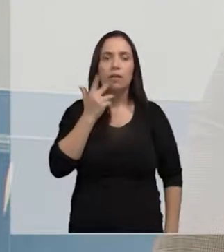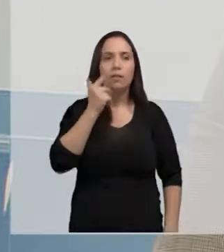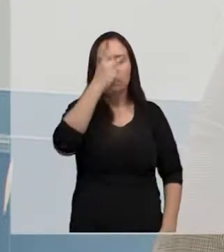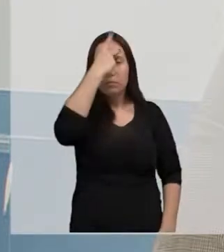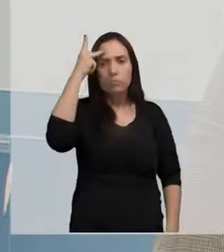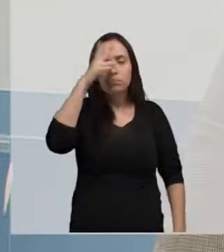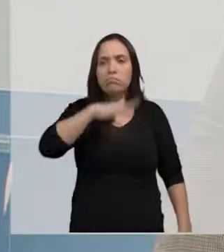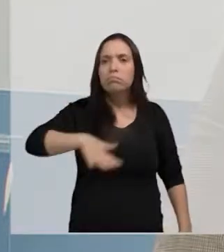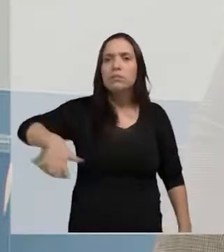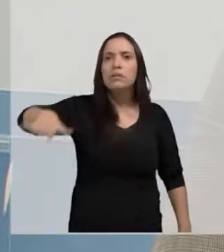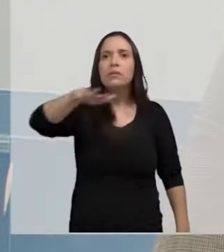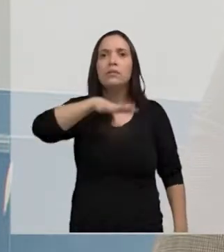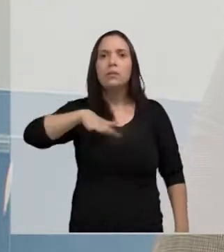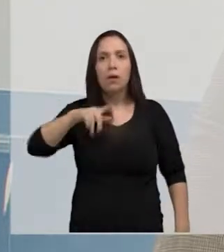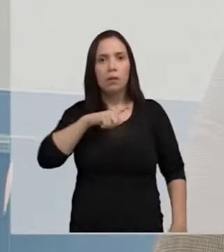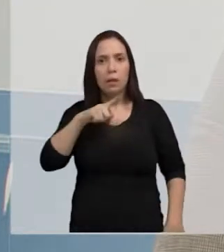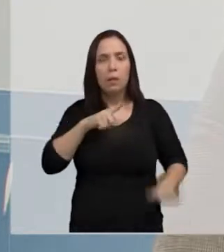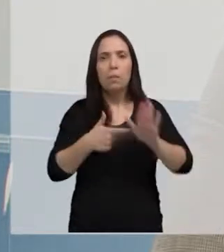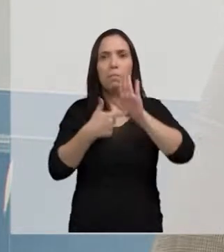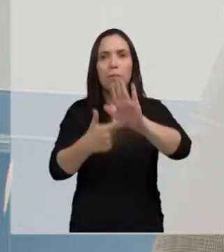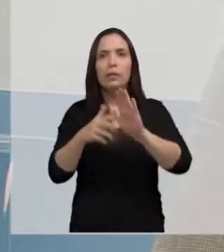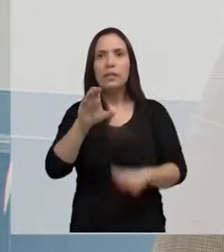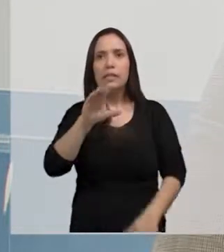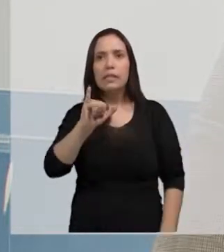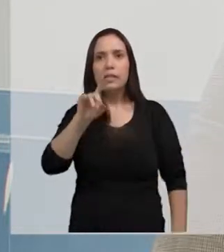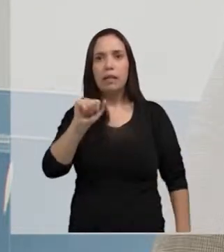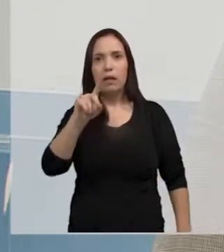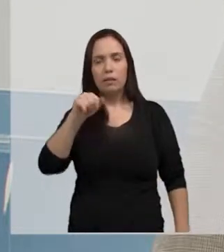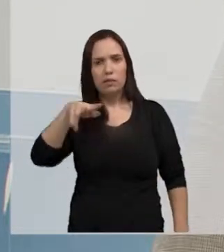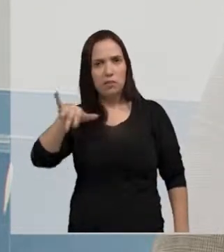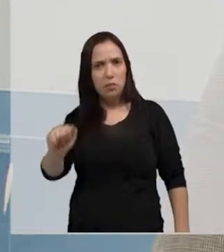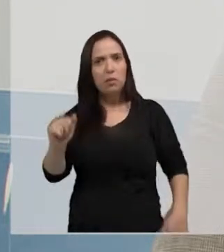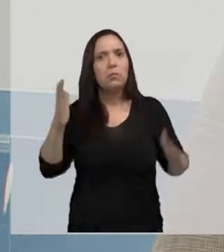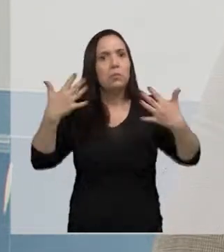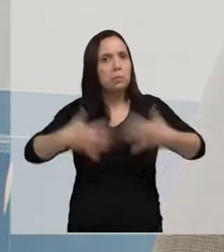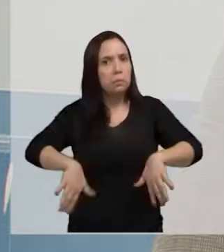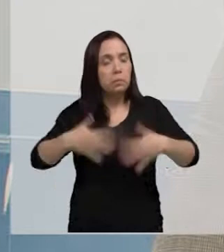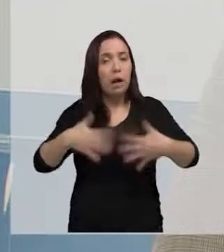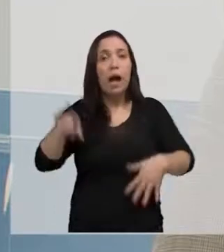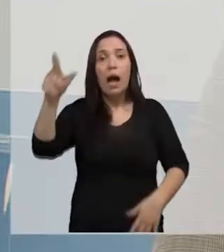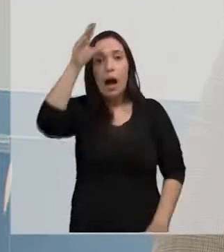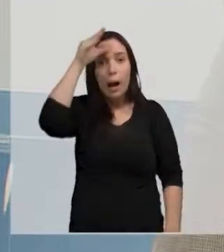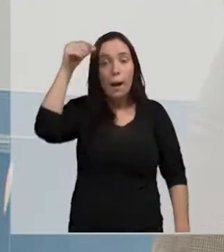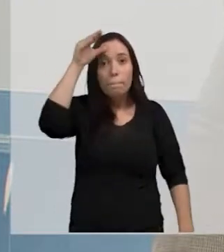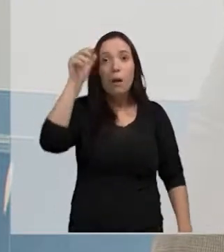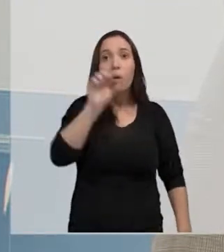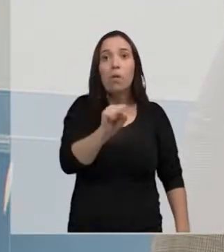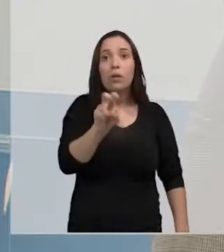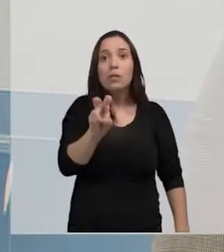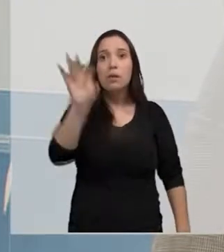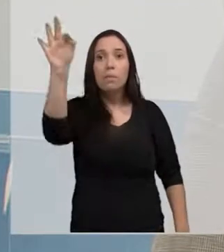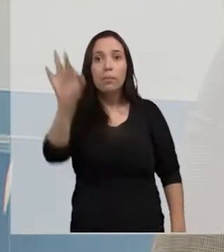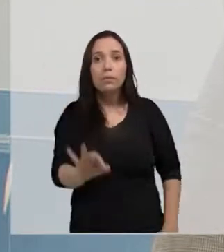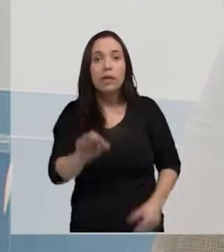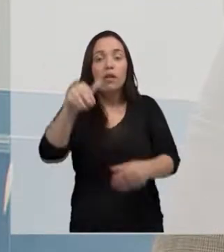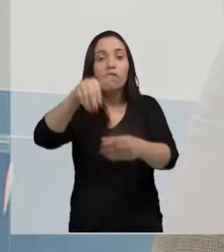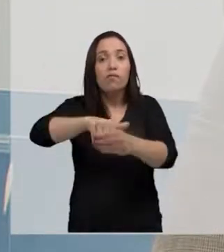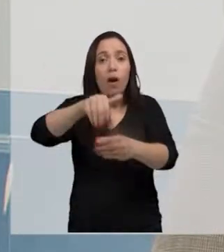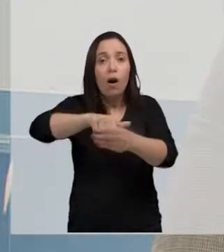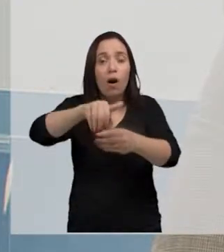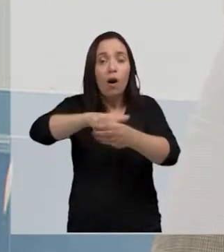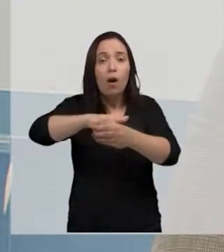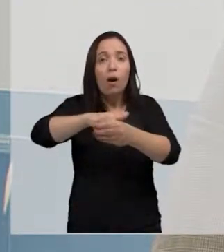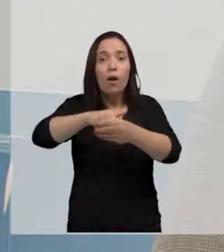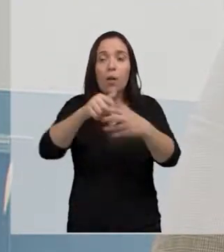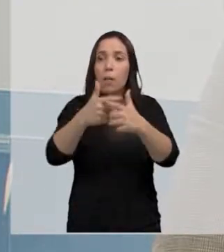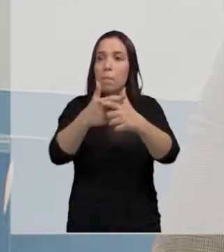cidadania. Olha, pense comigo aqui uma coisa. O governador Camilo Santana tinha 85% de aprovação, teve o mesmo tanto de voto.